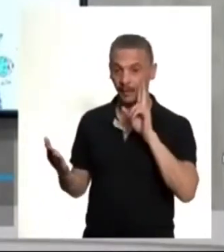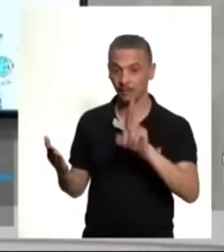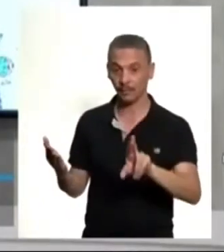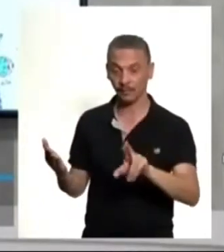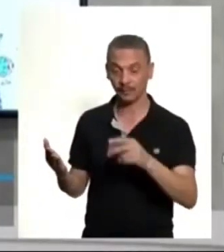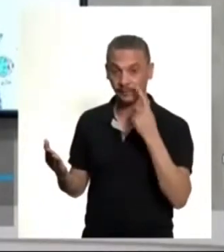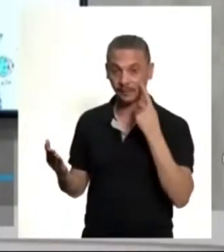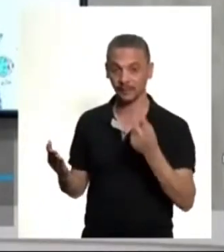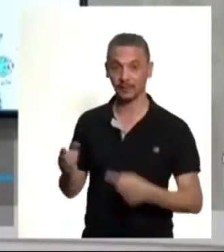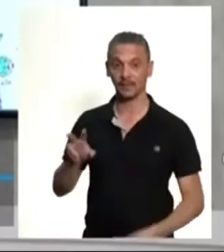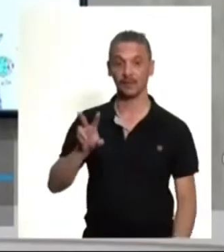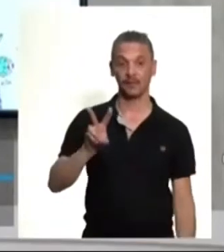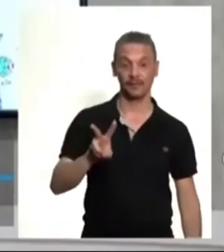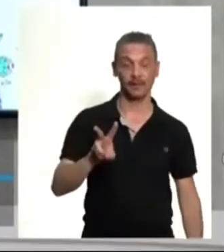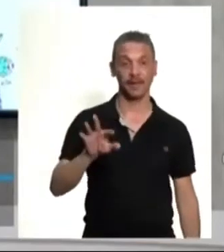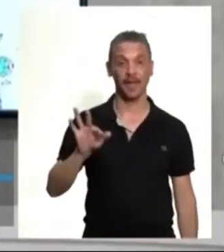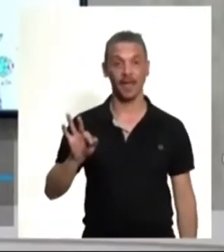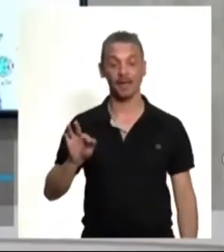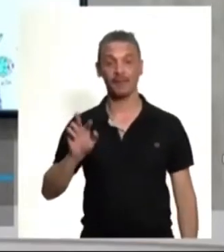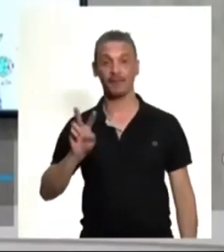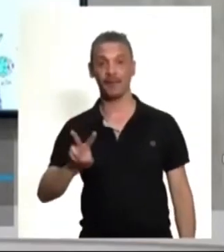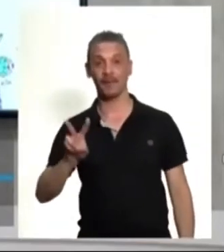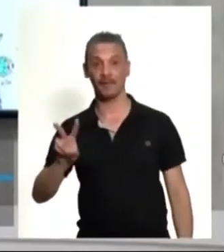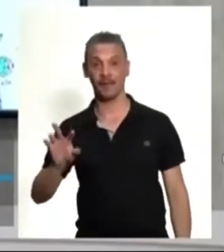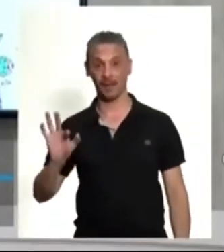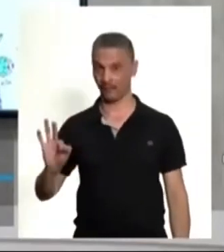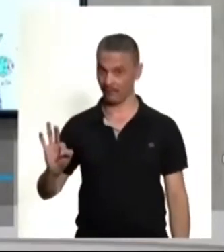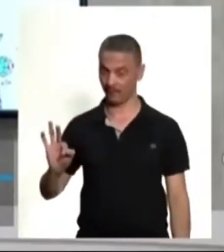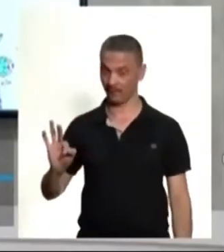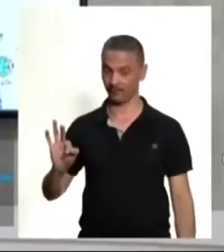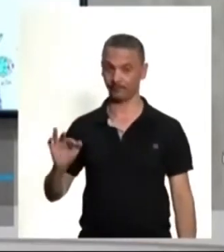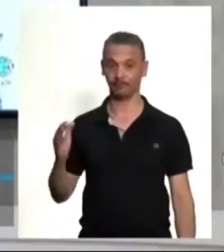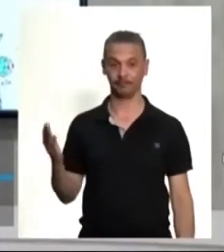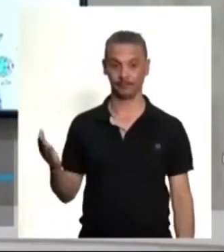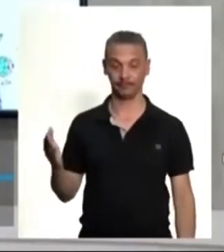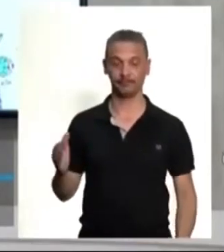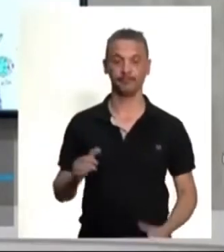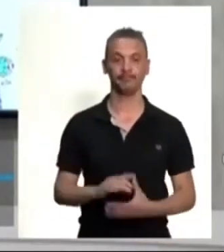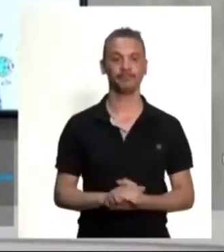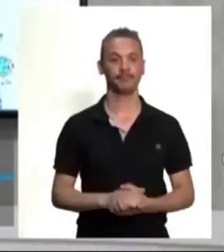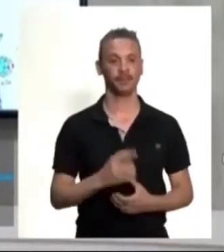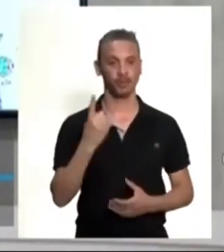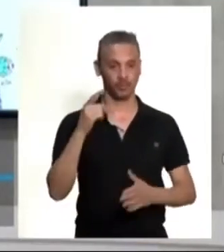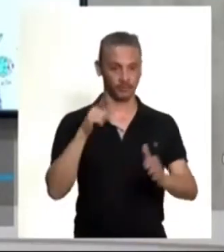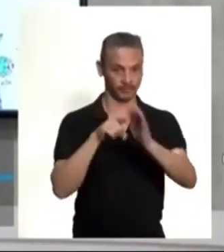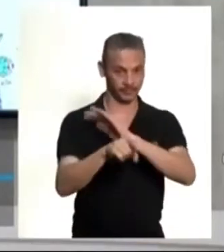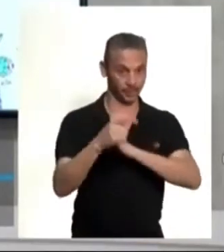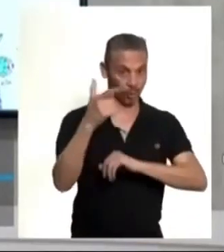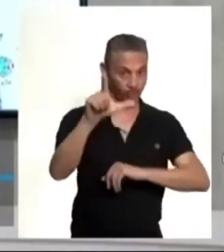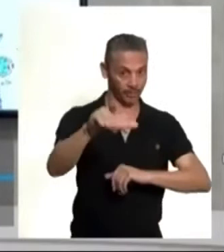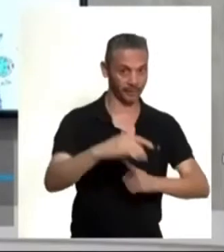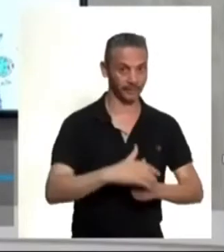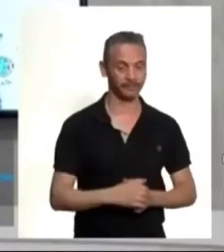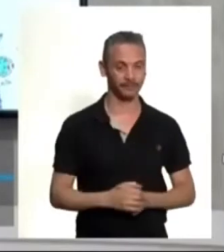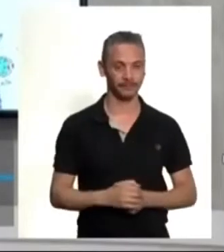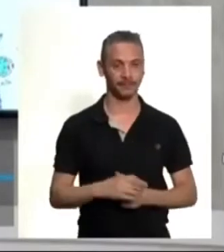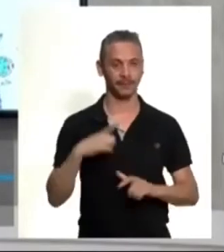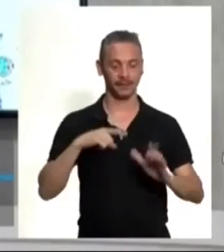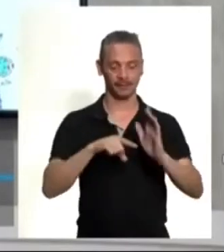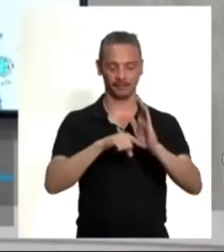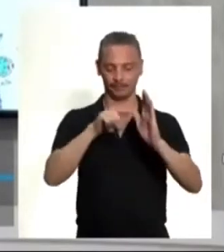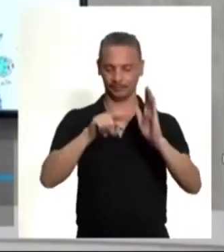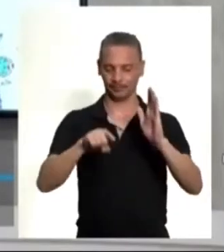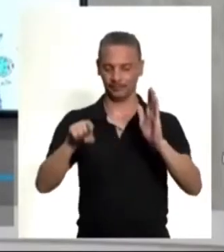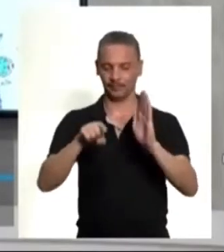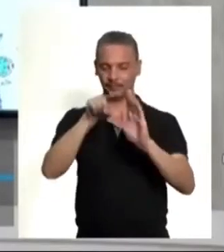ficou verdadeiro, falso, verdadeiro, verdadeiro e falso. Bom, eu tenho mais um. Com gráfico.